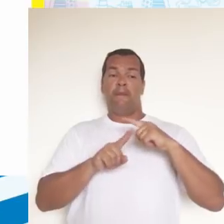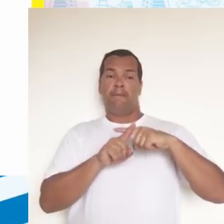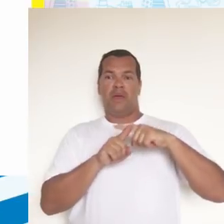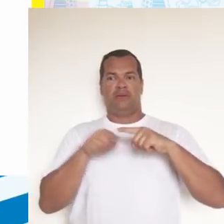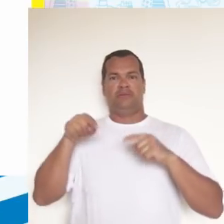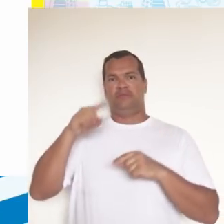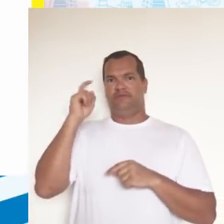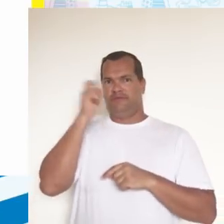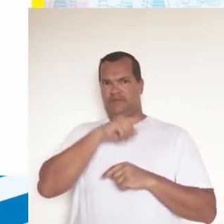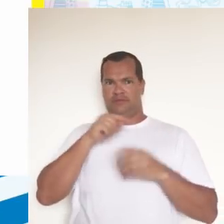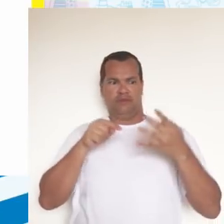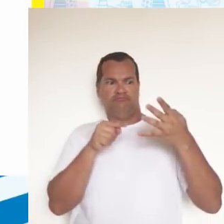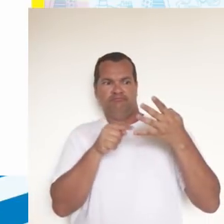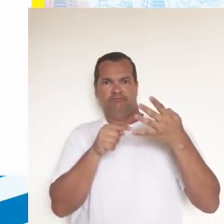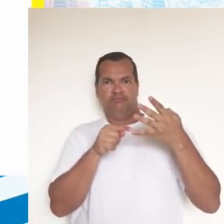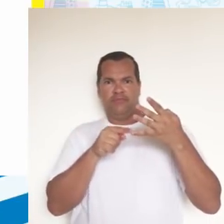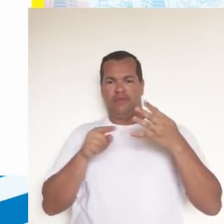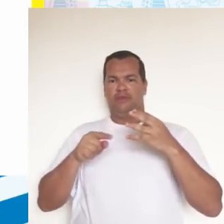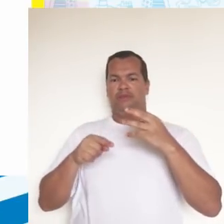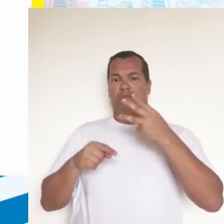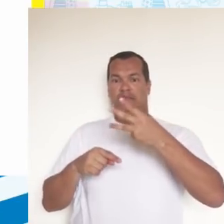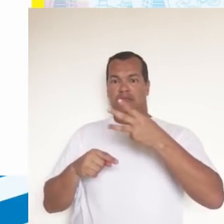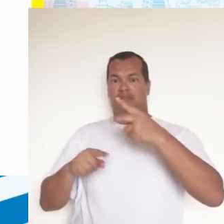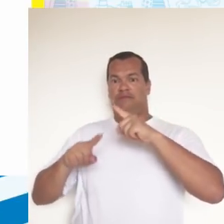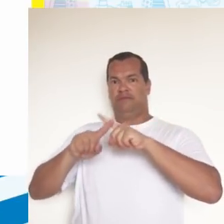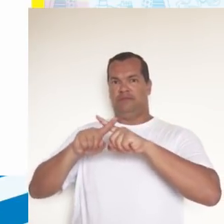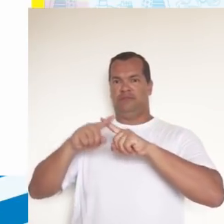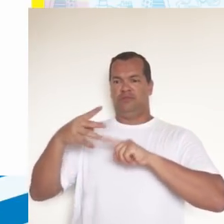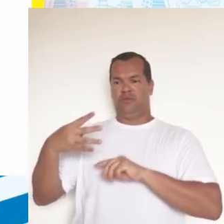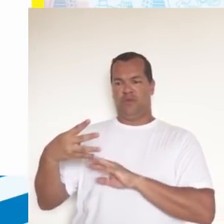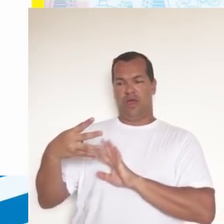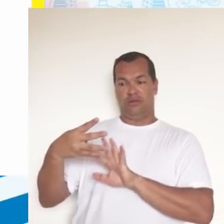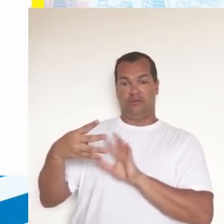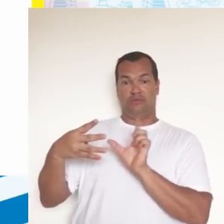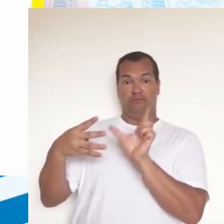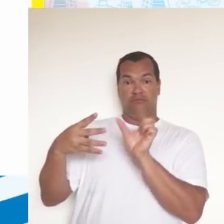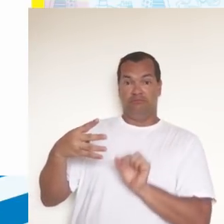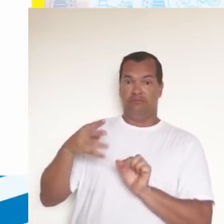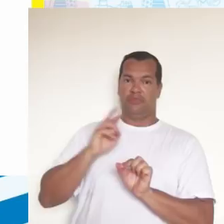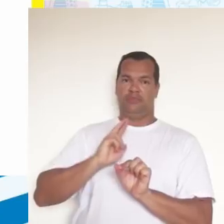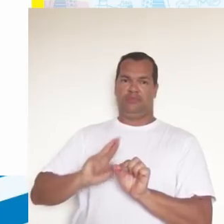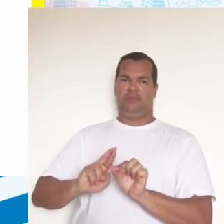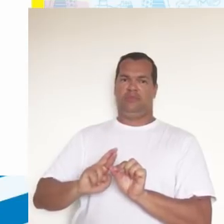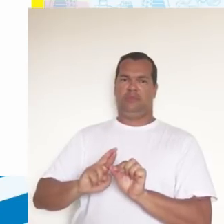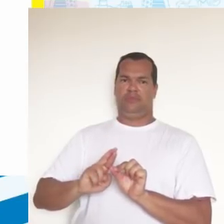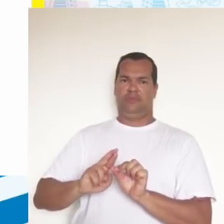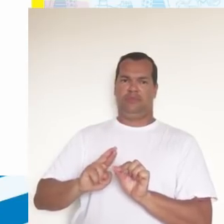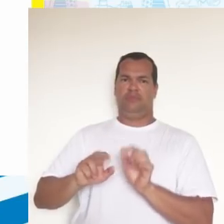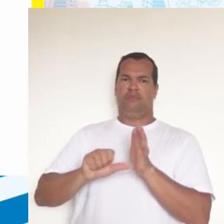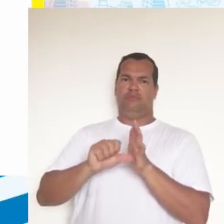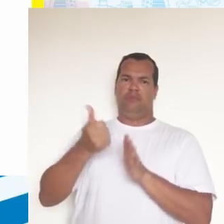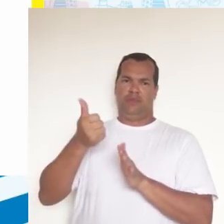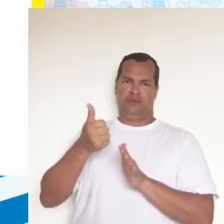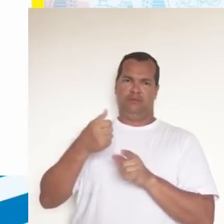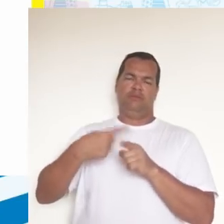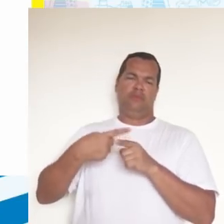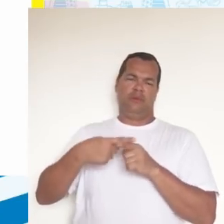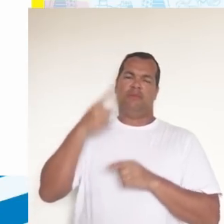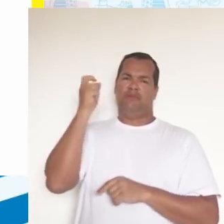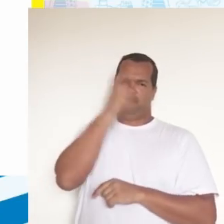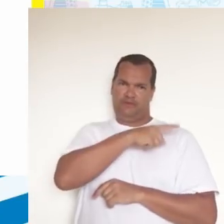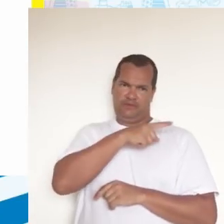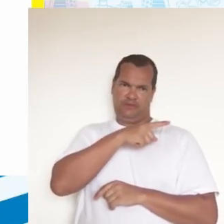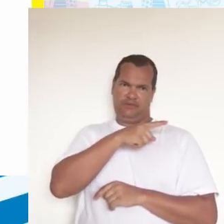mais complexa, ou seja, 3 vezes 4, ela é resolvida, ela é executada em primeiro